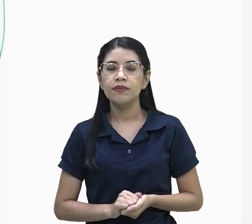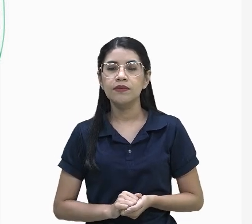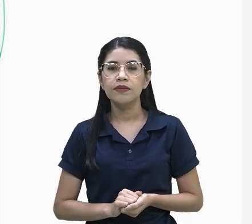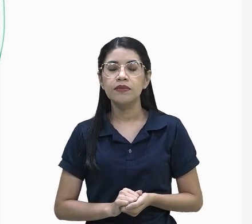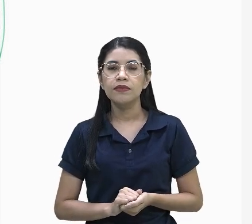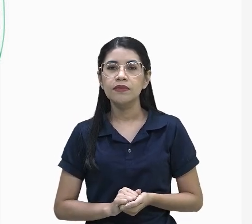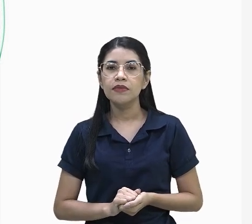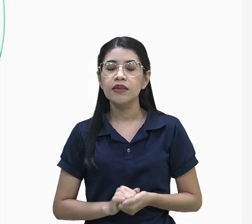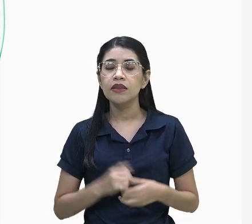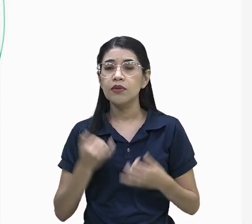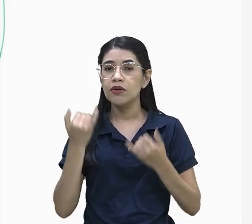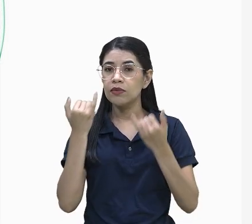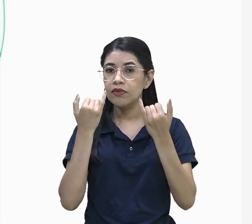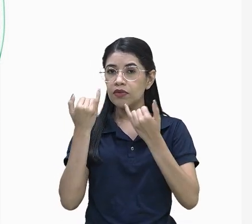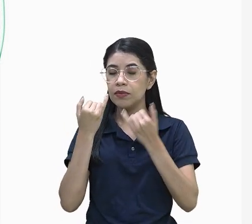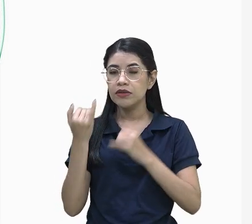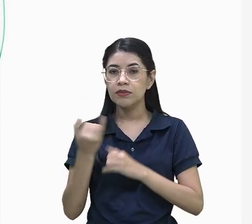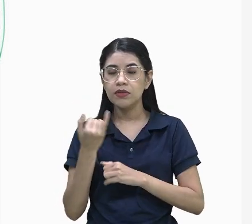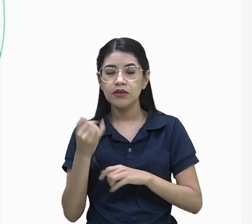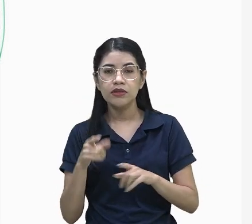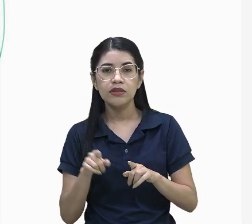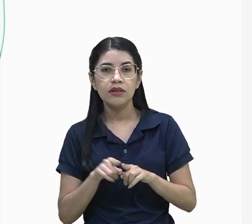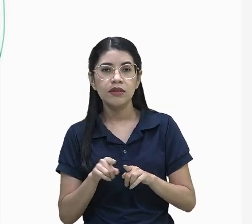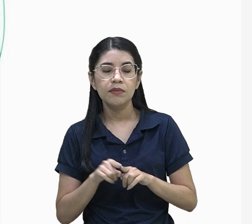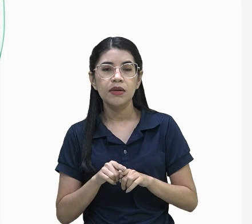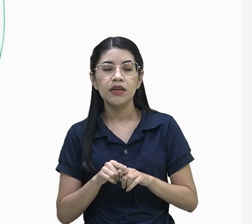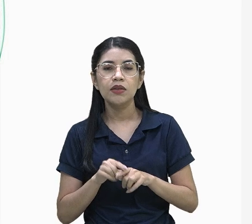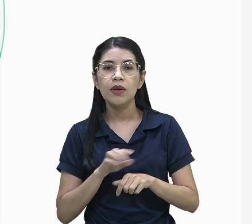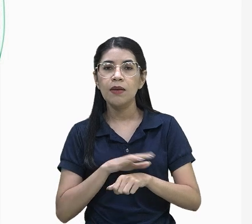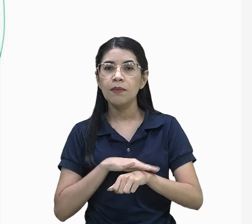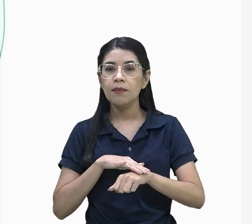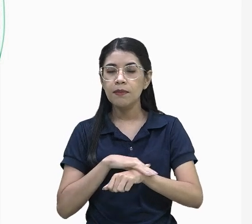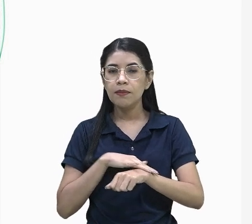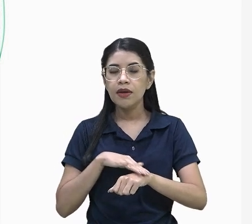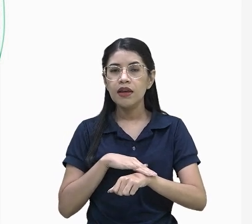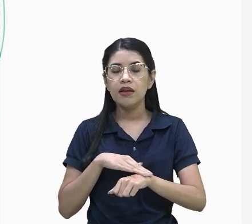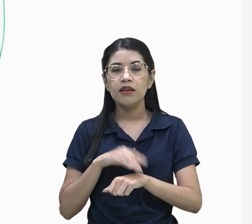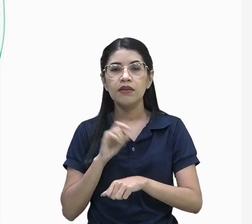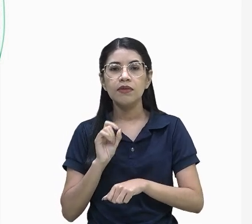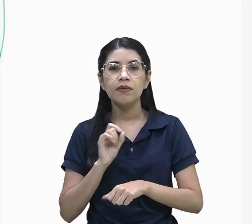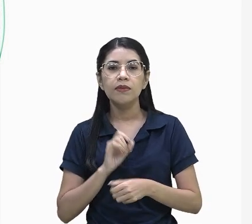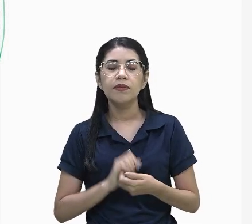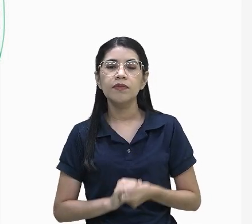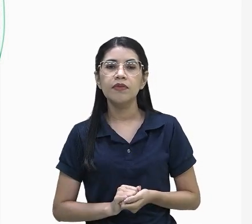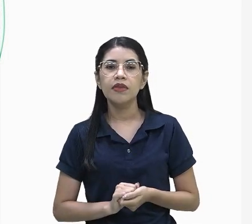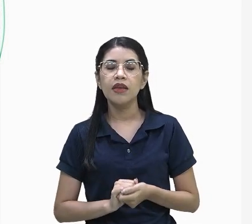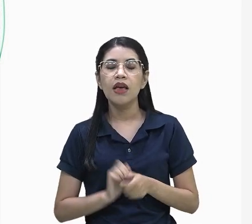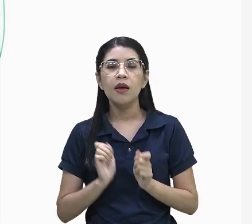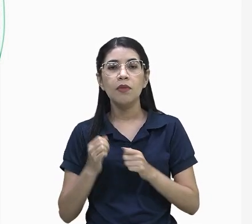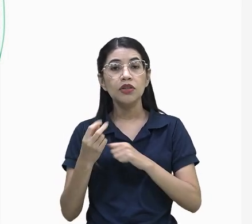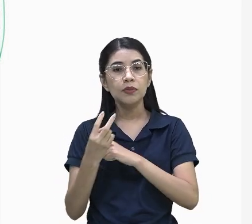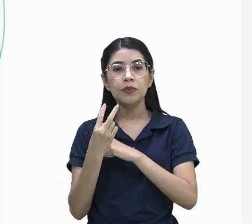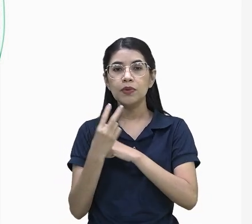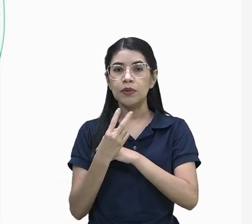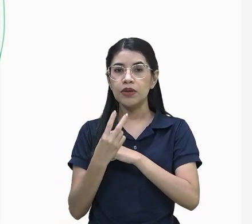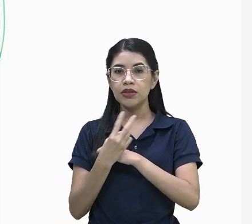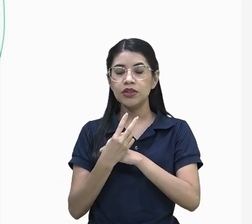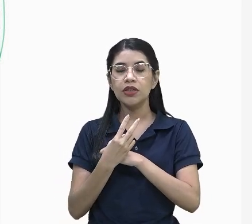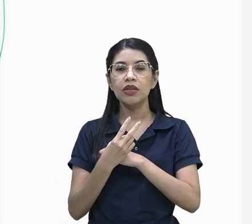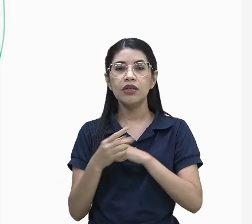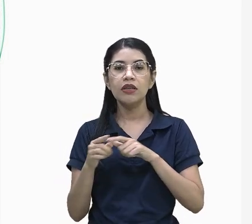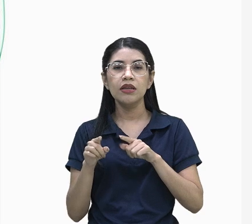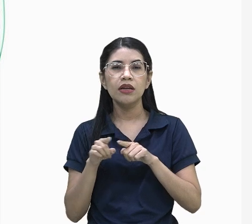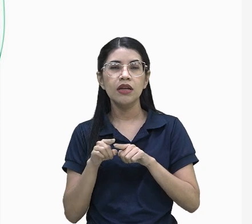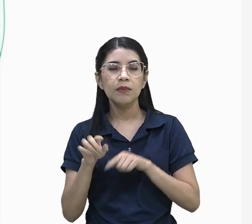Uma informação importante sobre a pele, né, sobre esse órgão sensorial, é que ela fornece a proteção, a interação